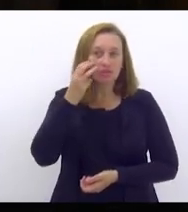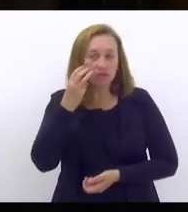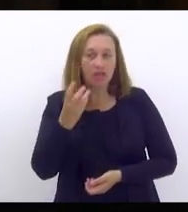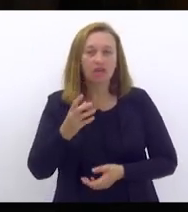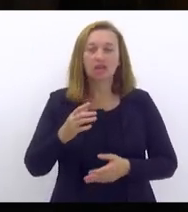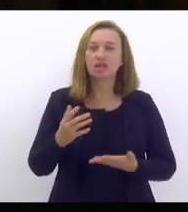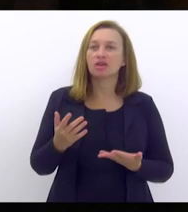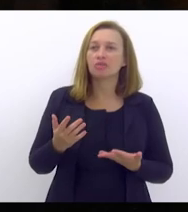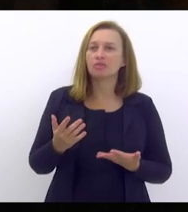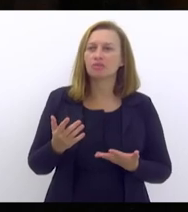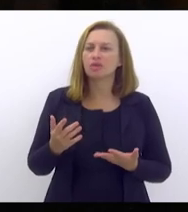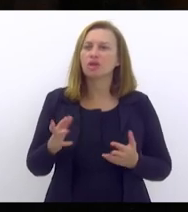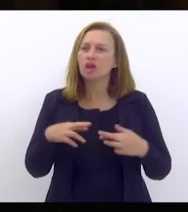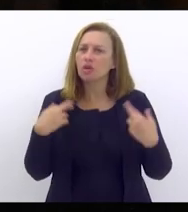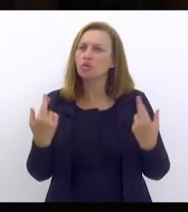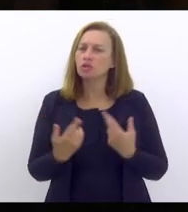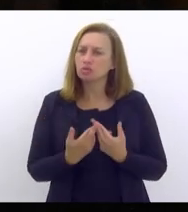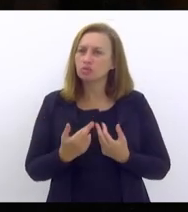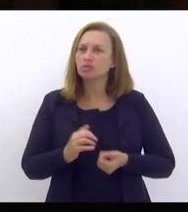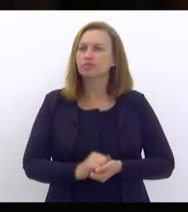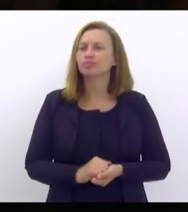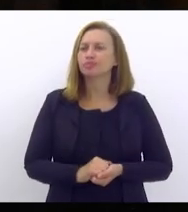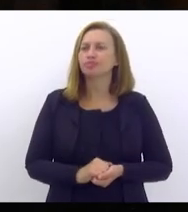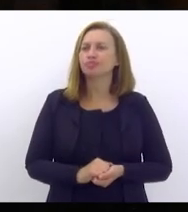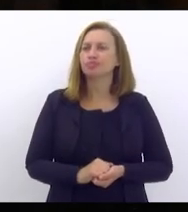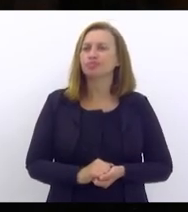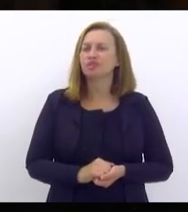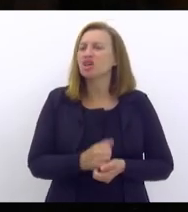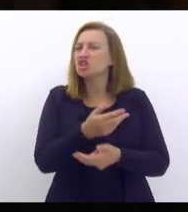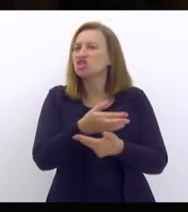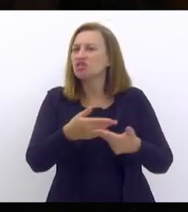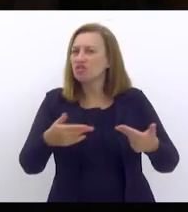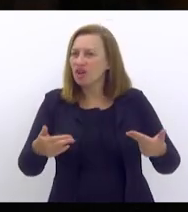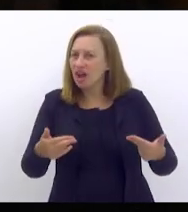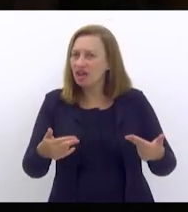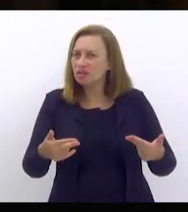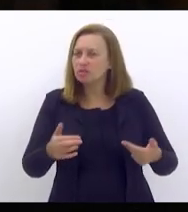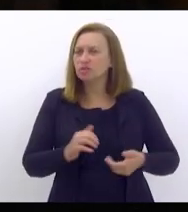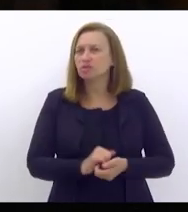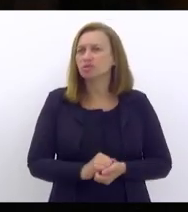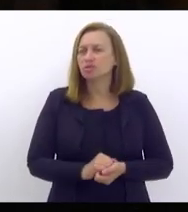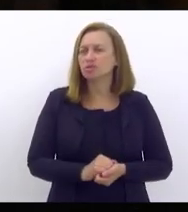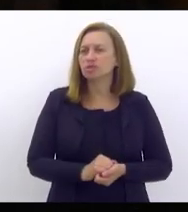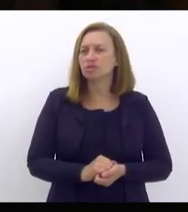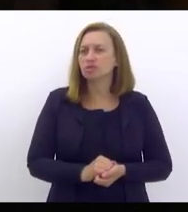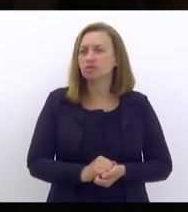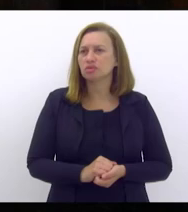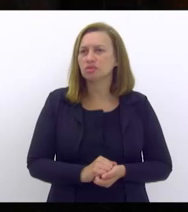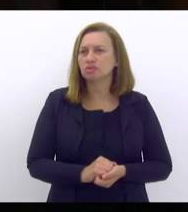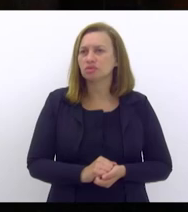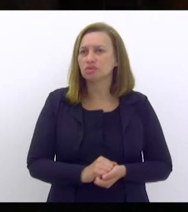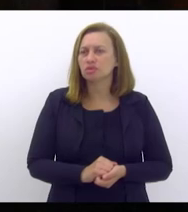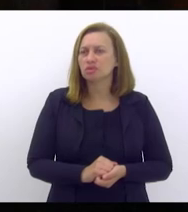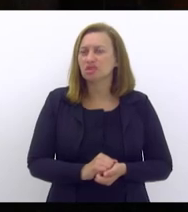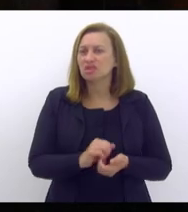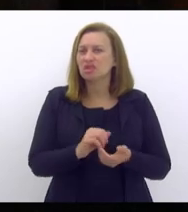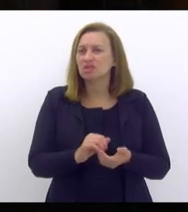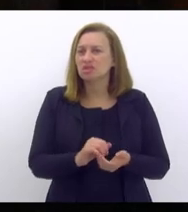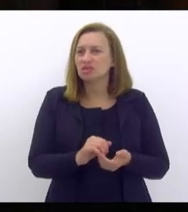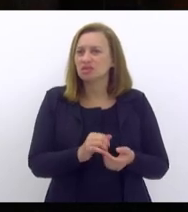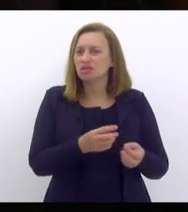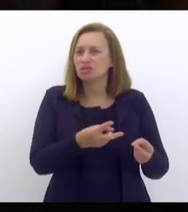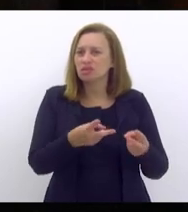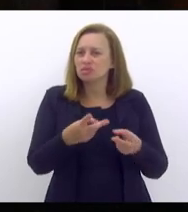enfim, reunimos, tínhamos diversos indícios de um descontrole